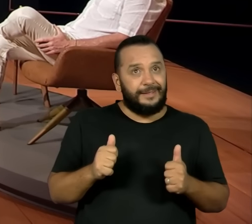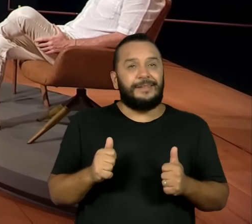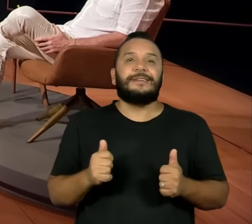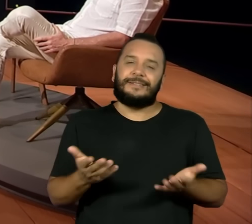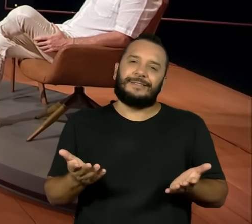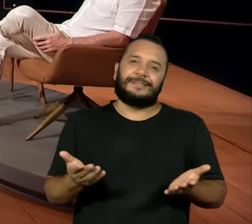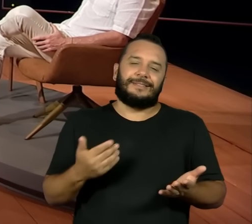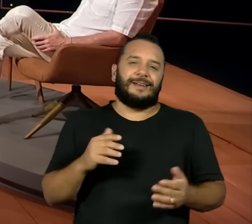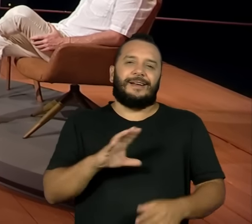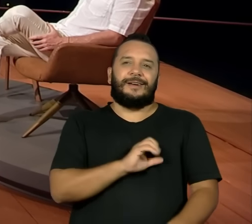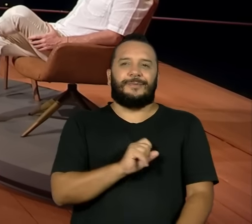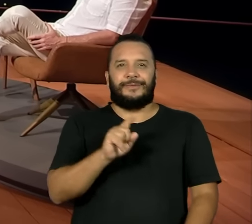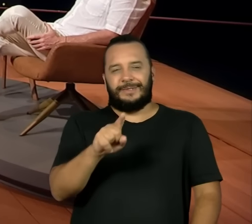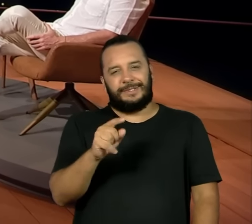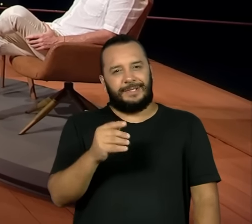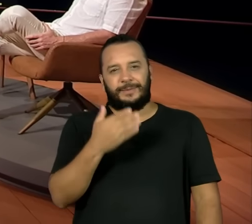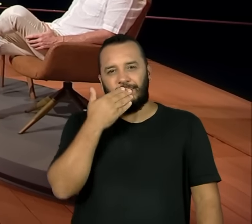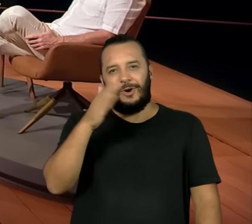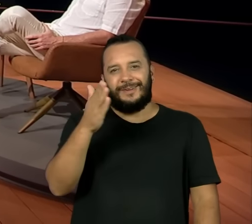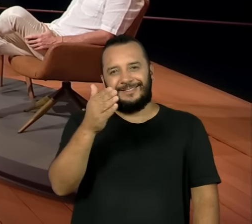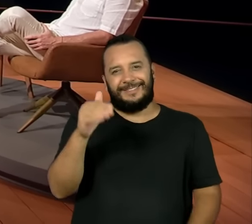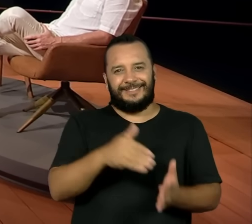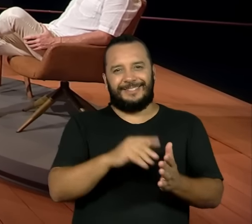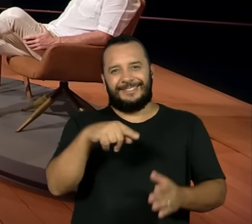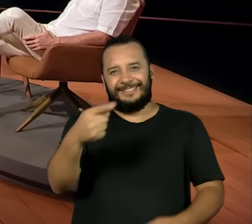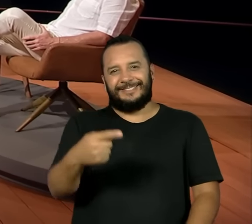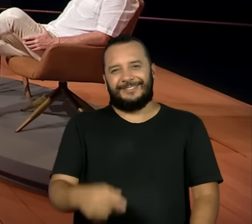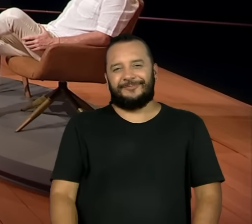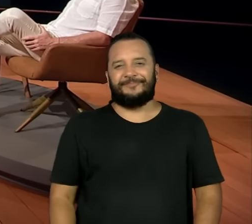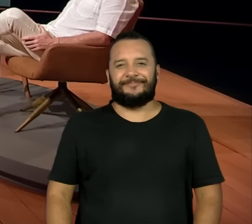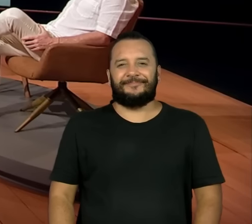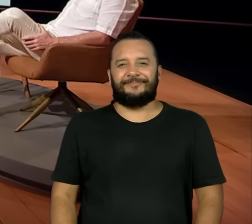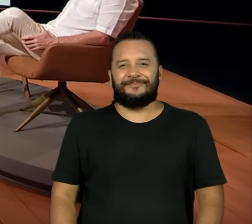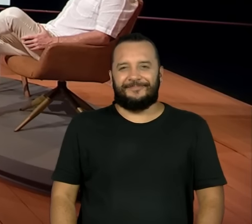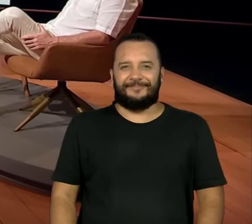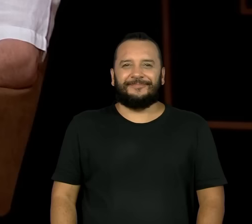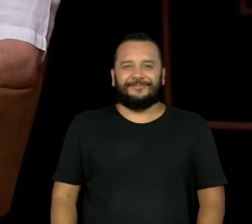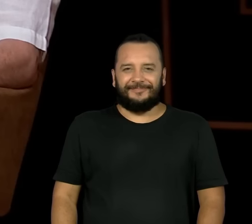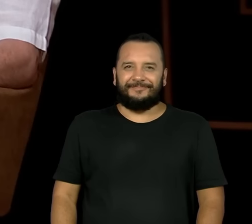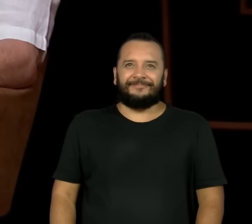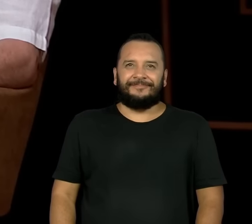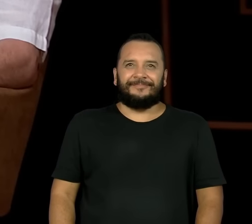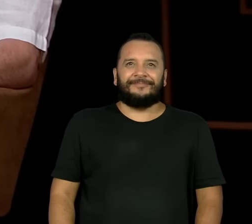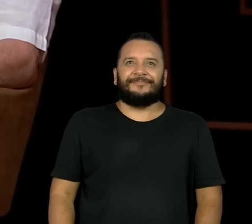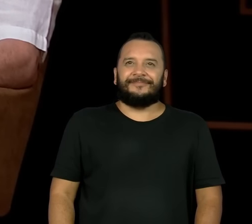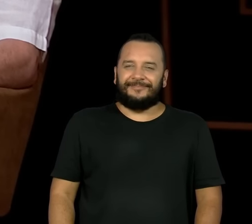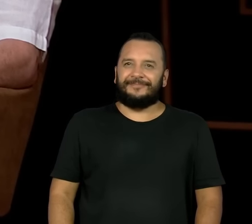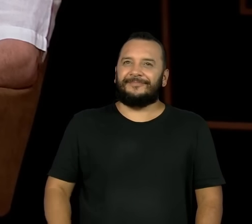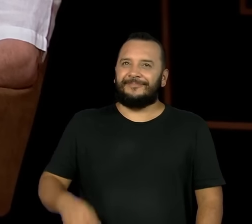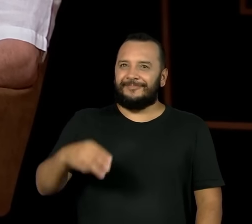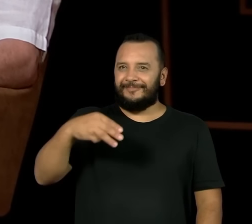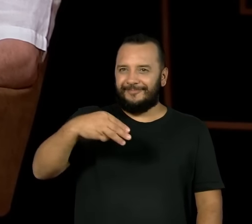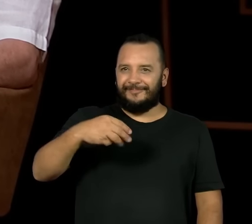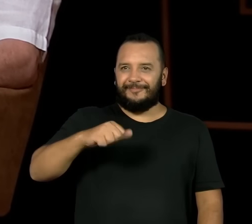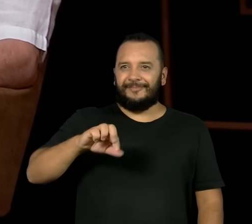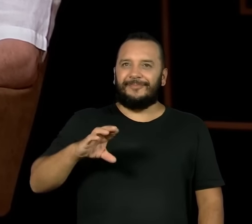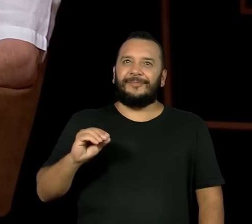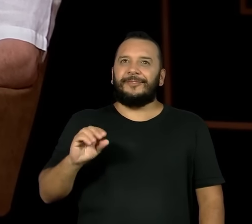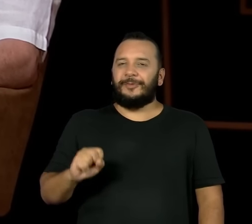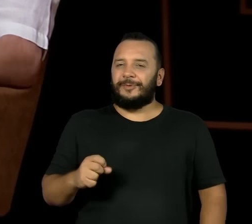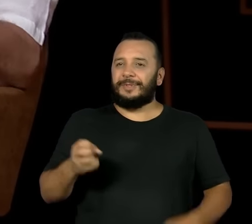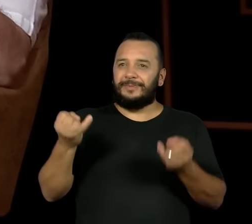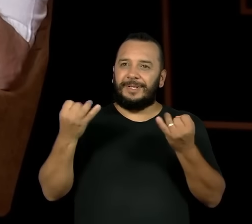glu te amo até já o Marco fala falava para mim